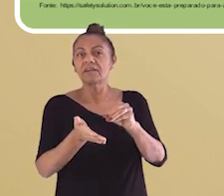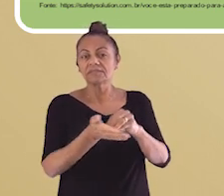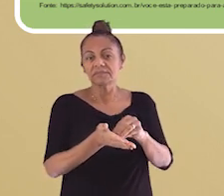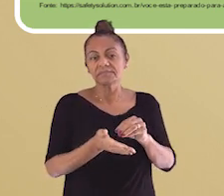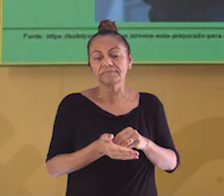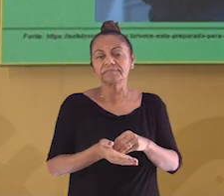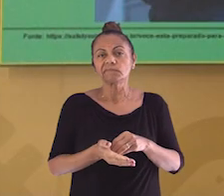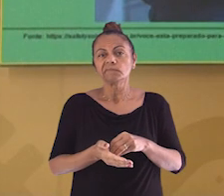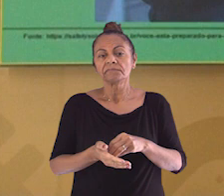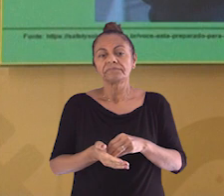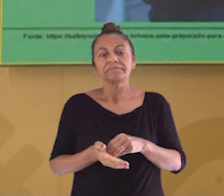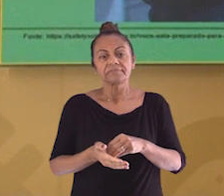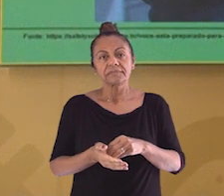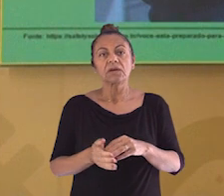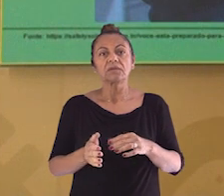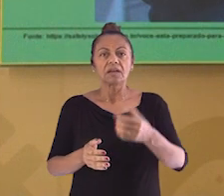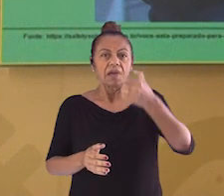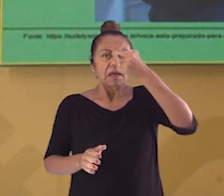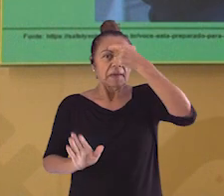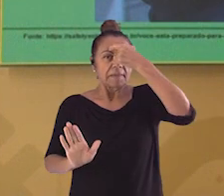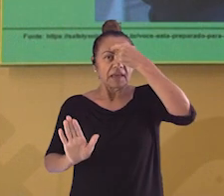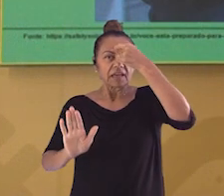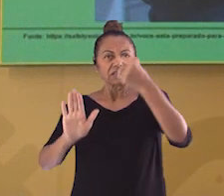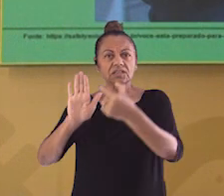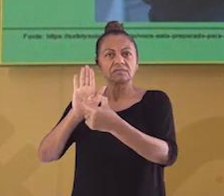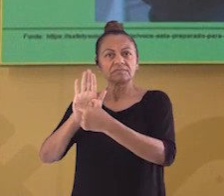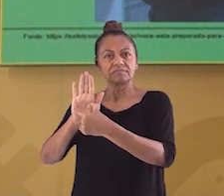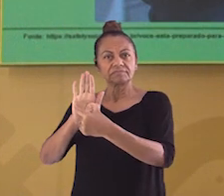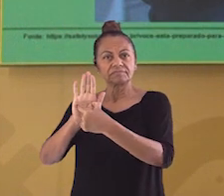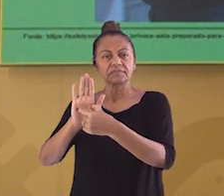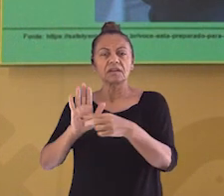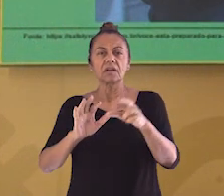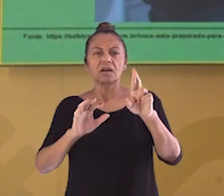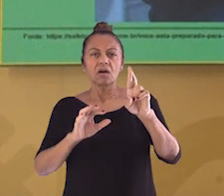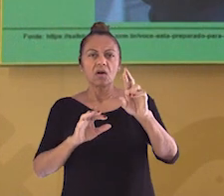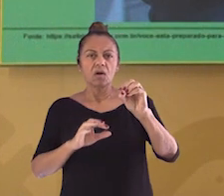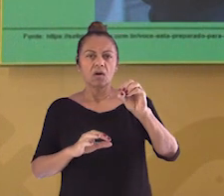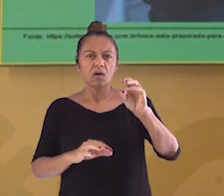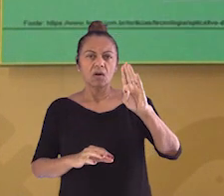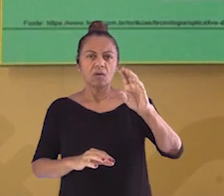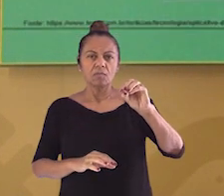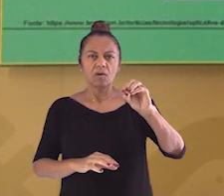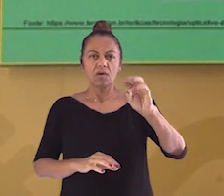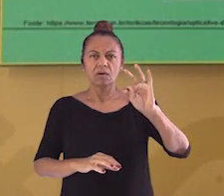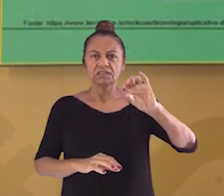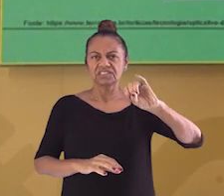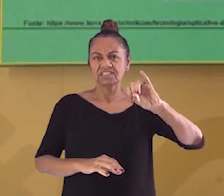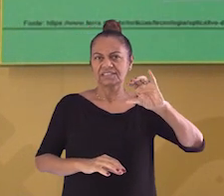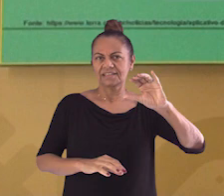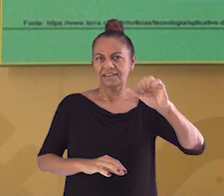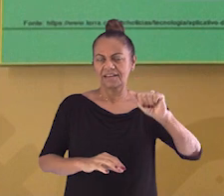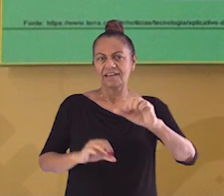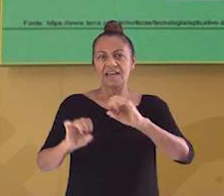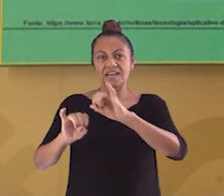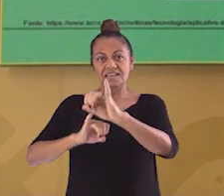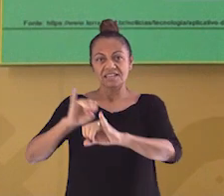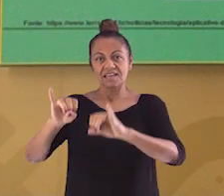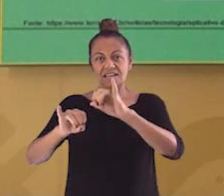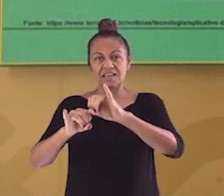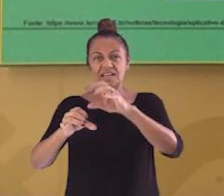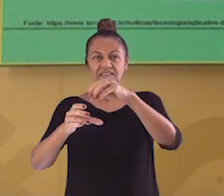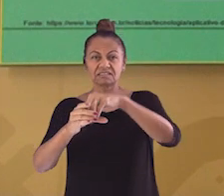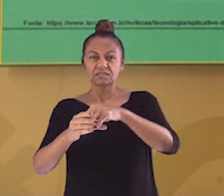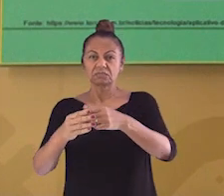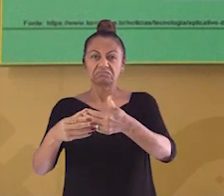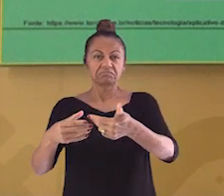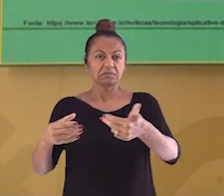processo. Inteligência artificial, robótica, nuvem, e Internet das Coisas, até